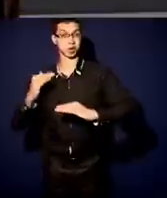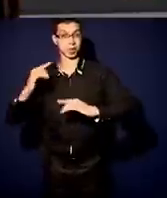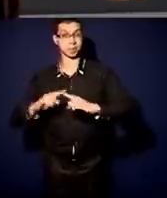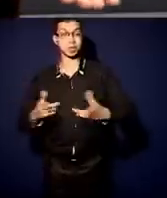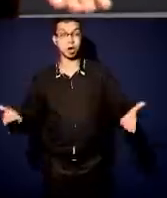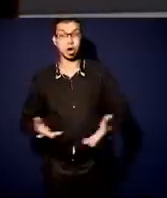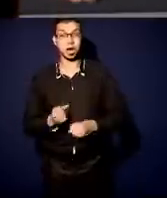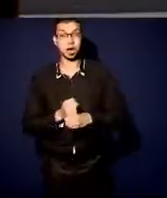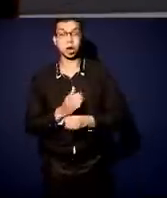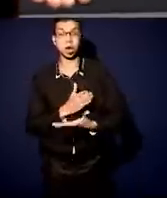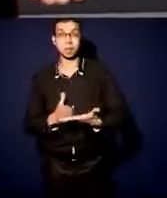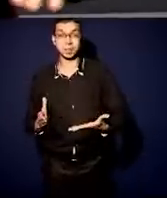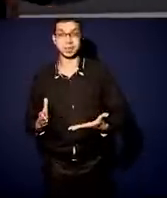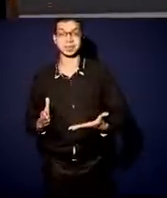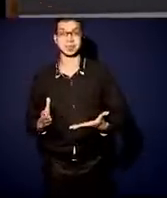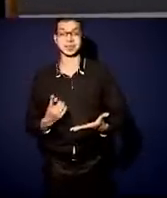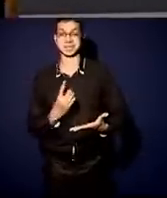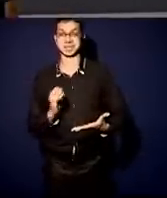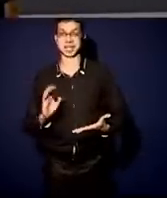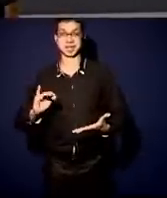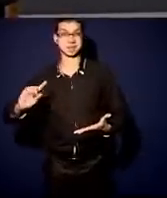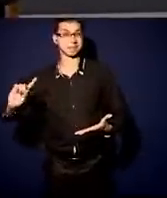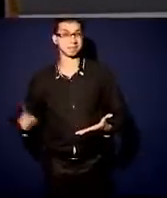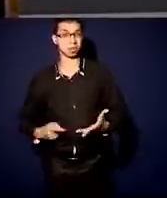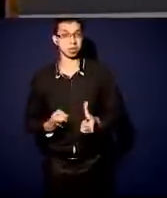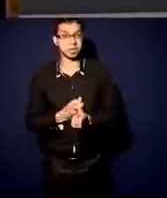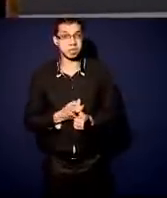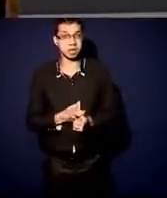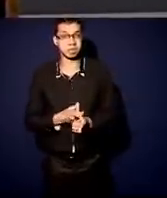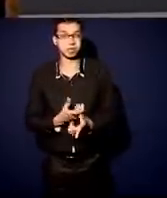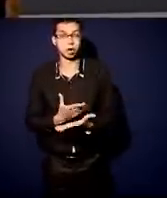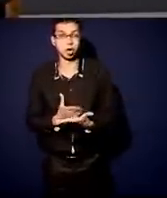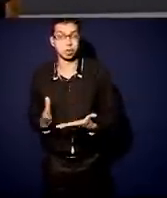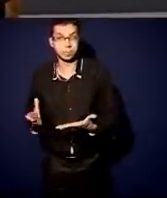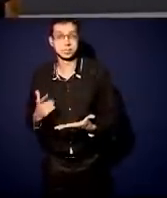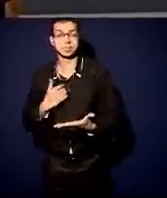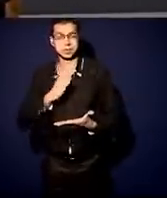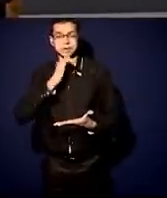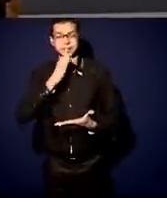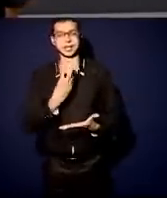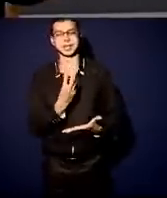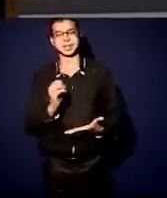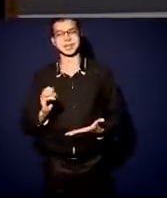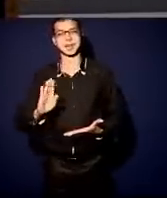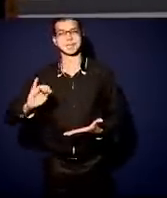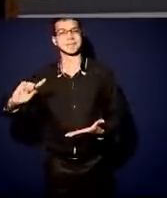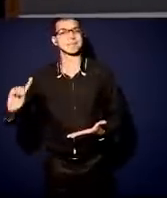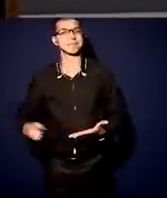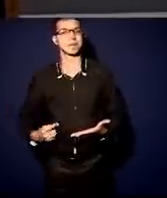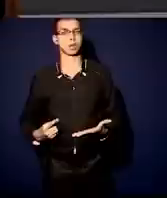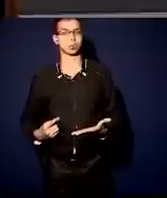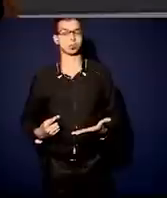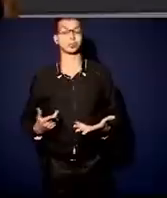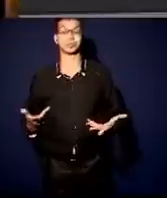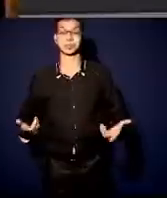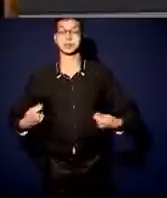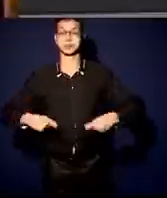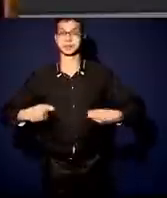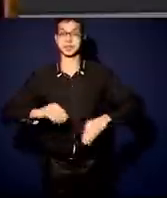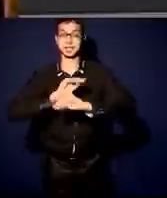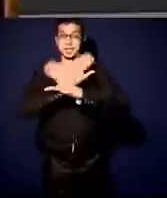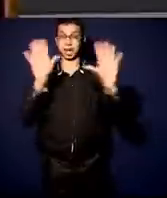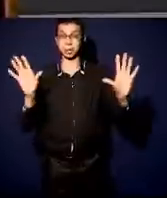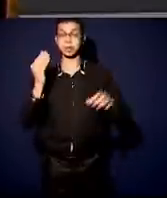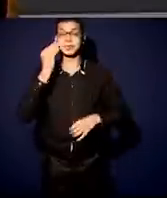fiscal um déficit de 100 mil a gente está falando de um de um ajuste de 300b a gente tem que dar clareza e tentar